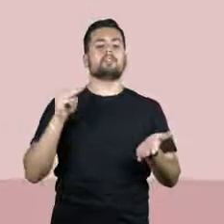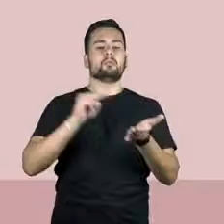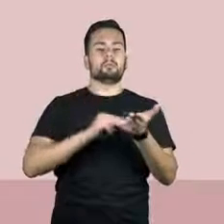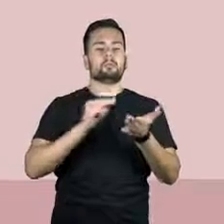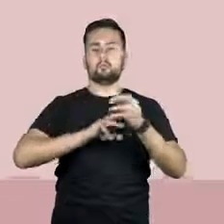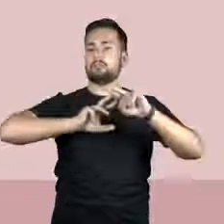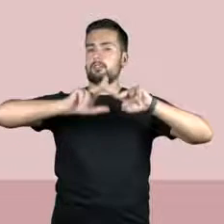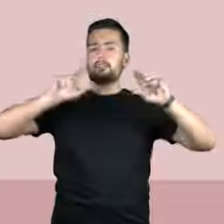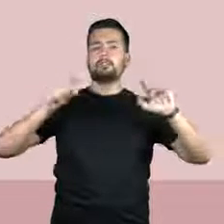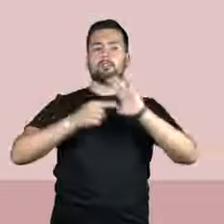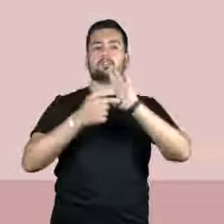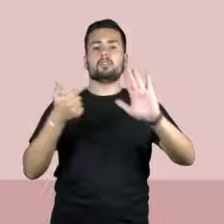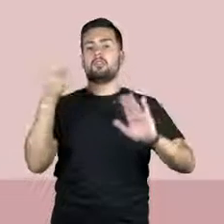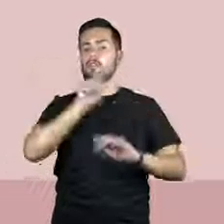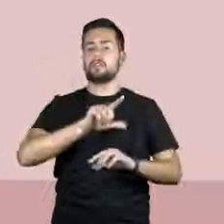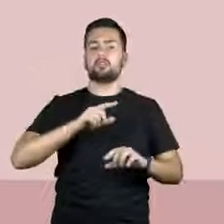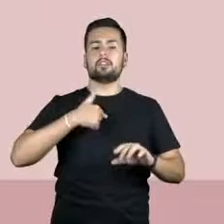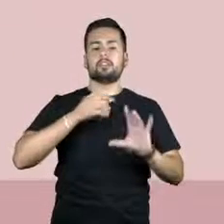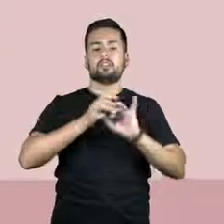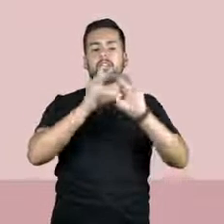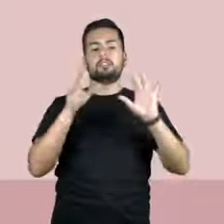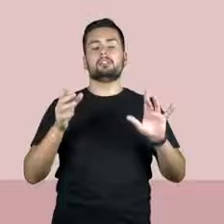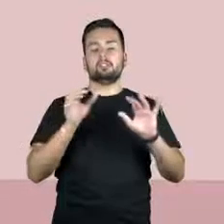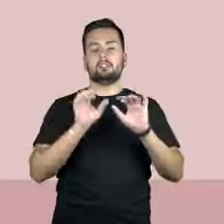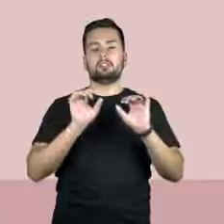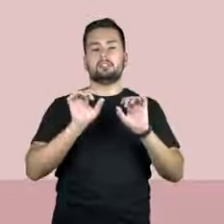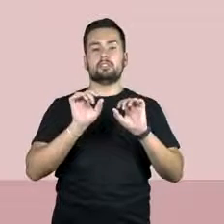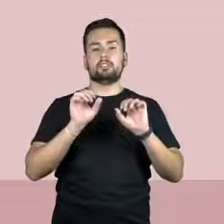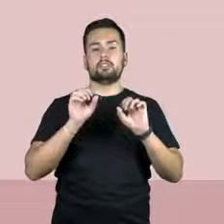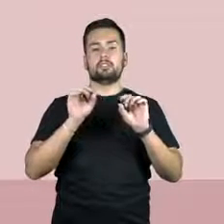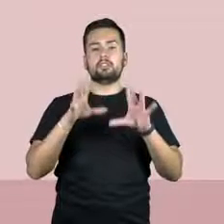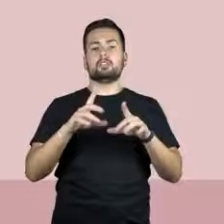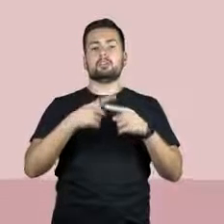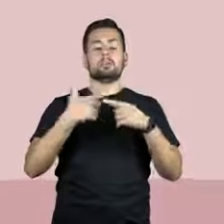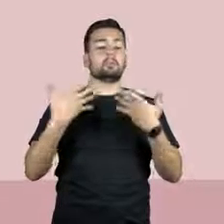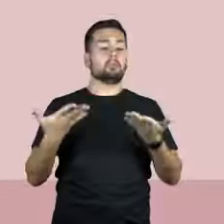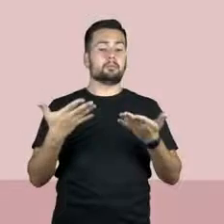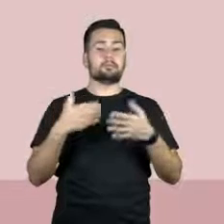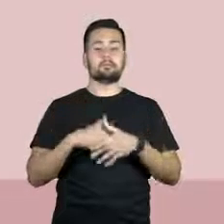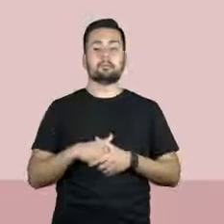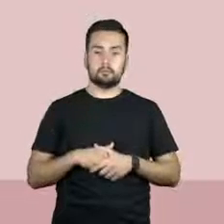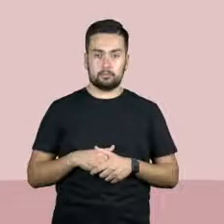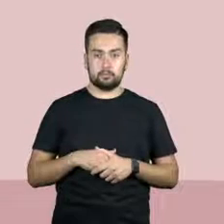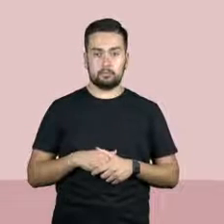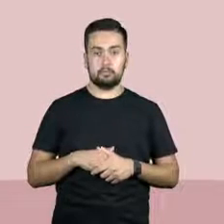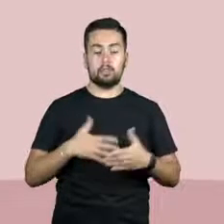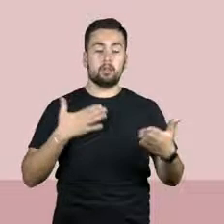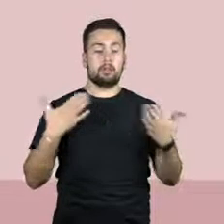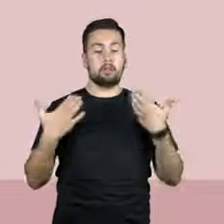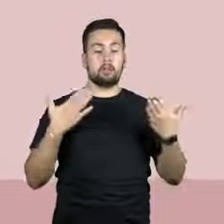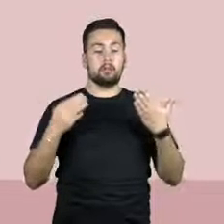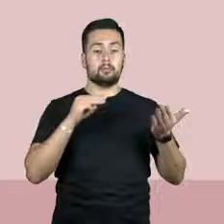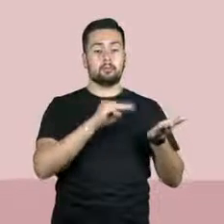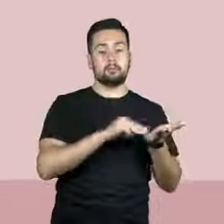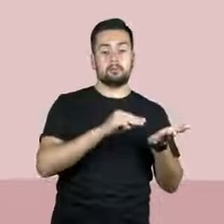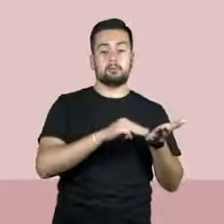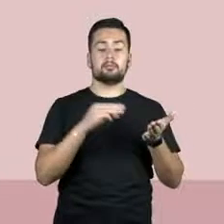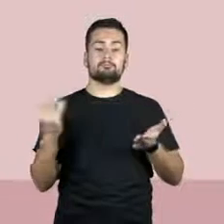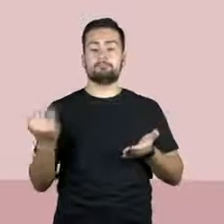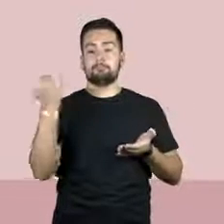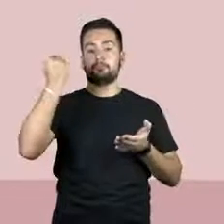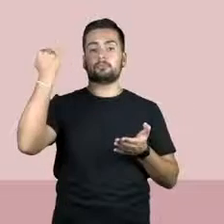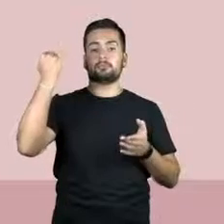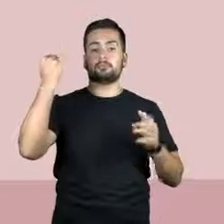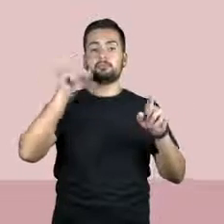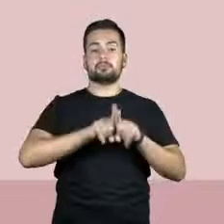métodos assim e deixo um pouco no ar essas coisas um pouco jogadas no ar? Tá? Porque a comparação entre métodos é importante. É